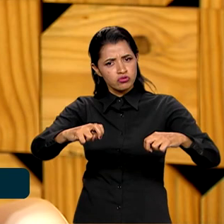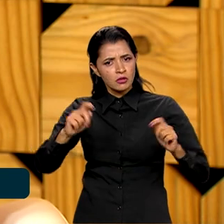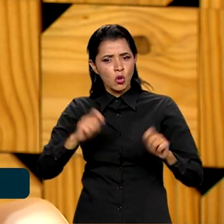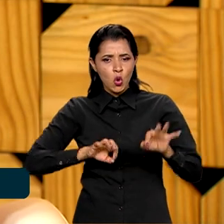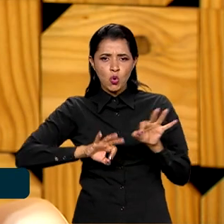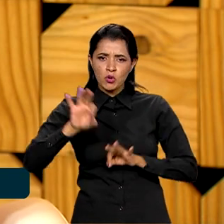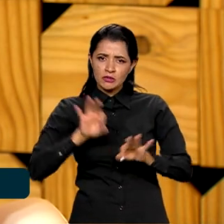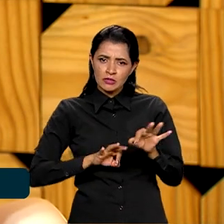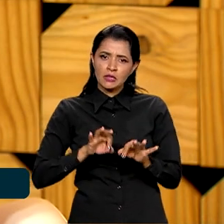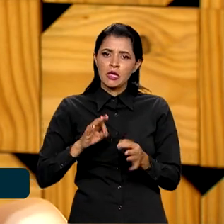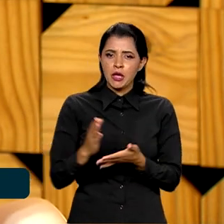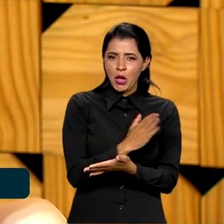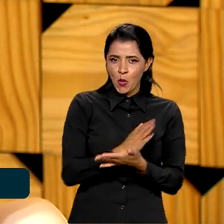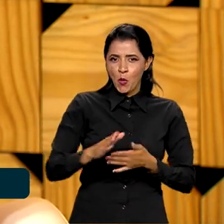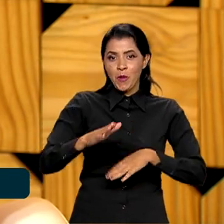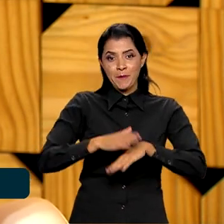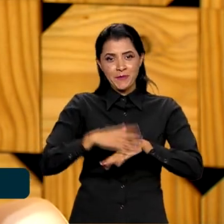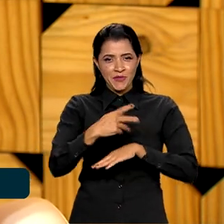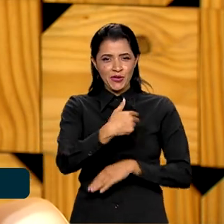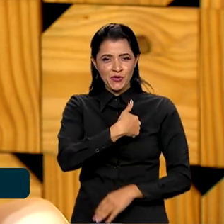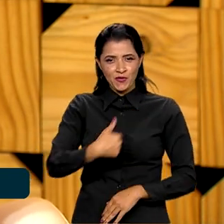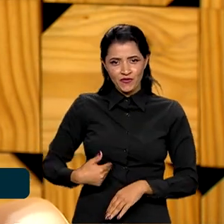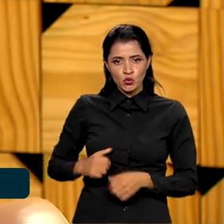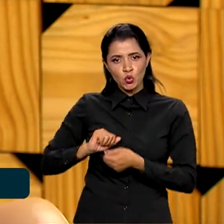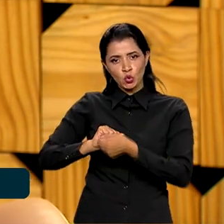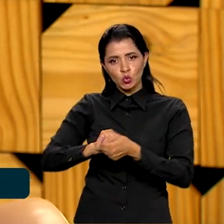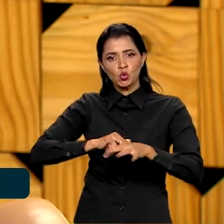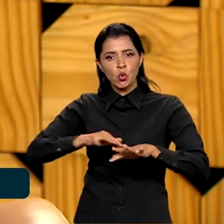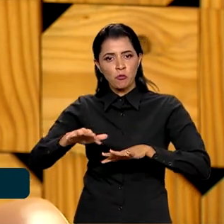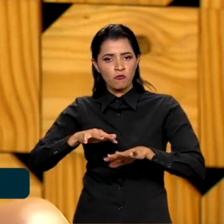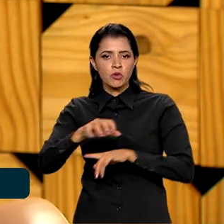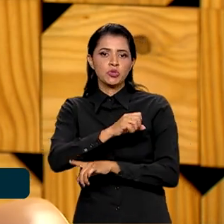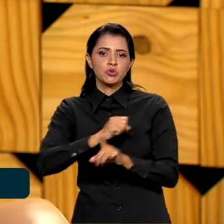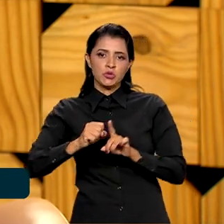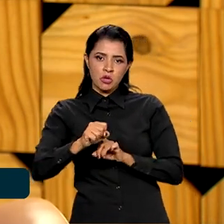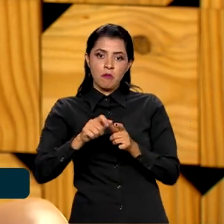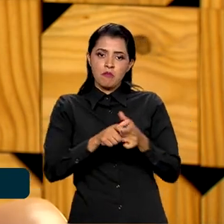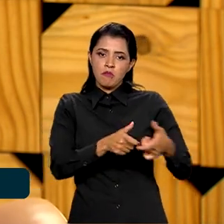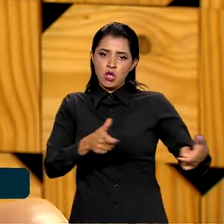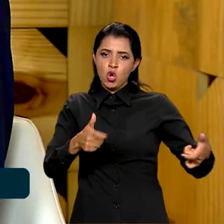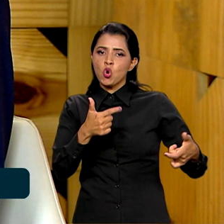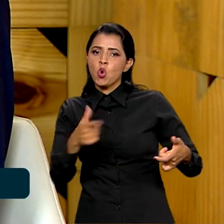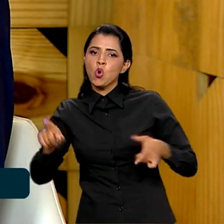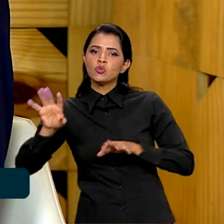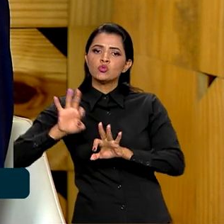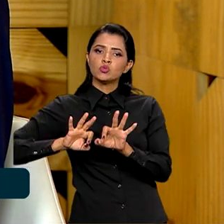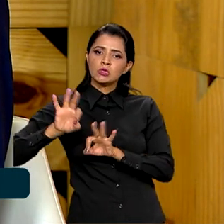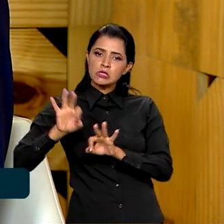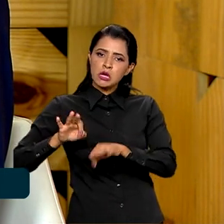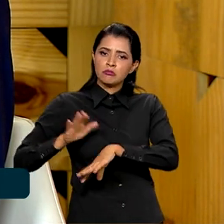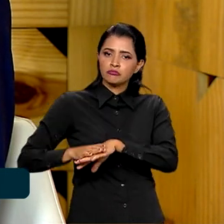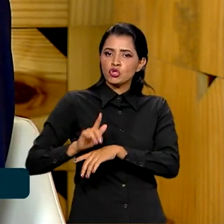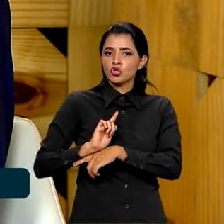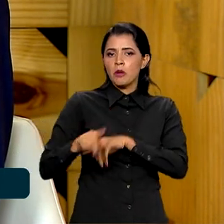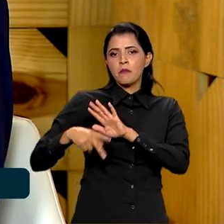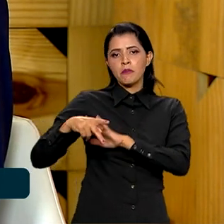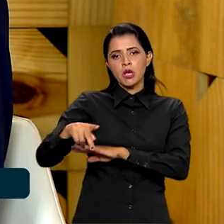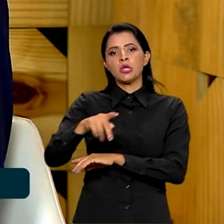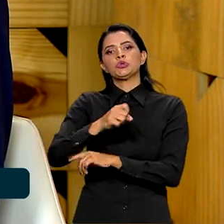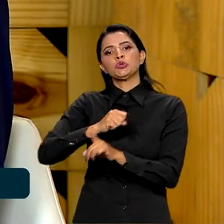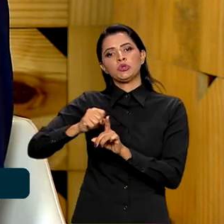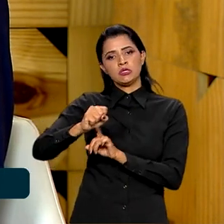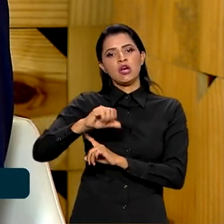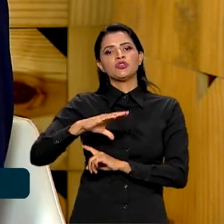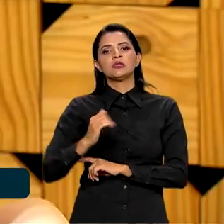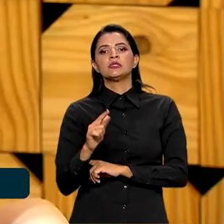algumas organizadas pelo governo com os movimentos sociais, né, que serão maiores, e outras organizadas autogestionadas pela sociedade civil,